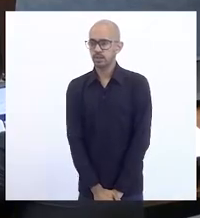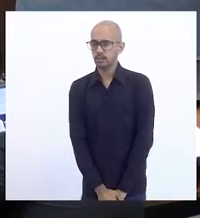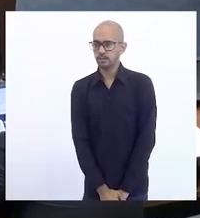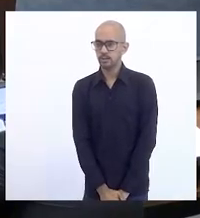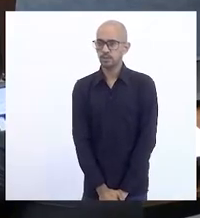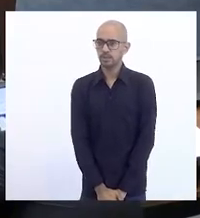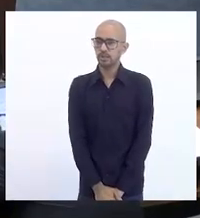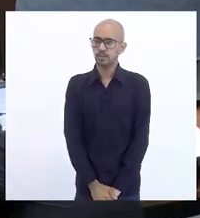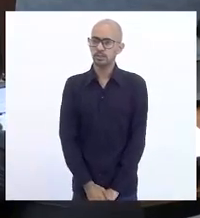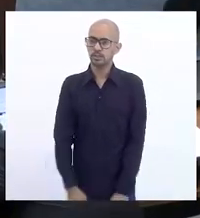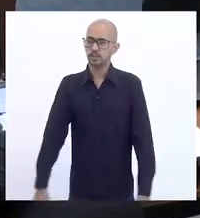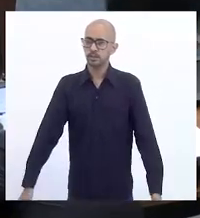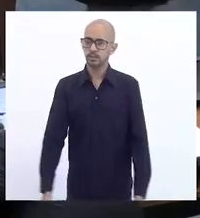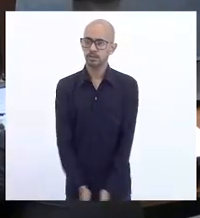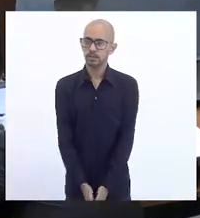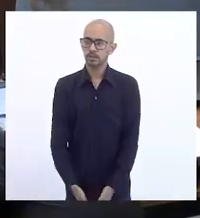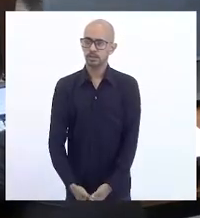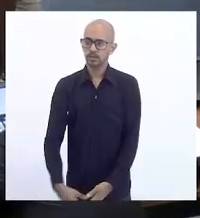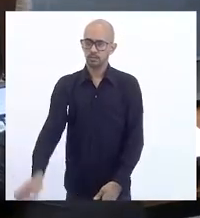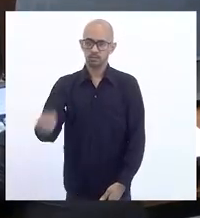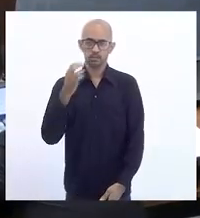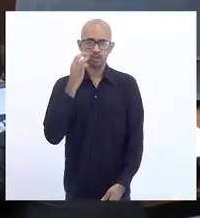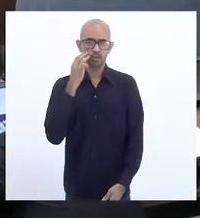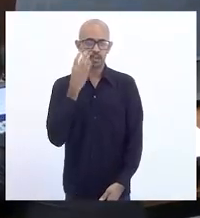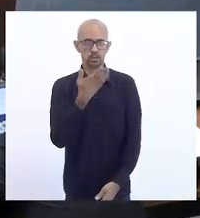Deputado Valdeque Carneiro.